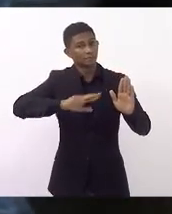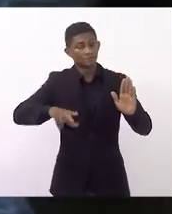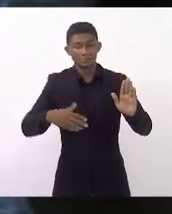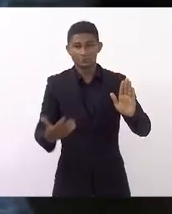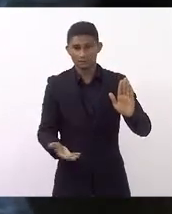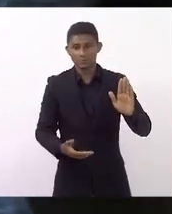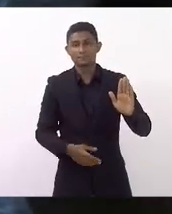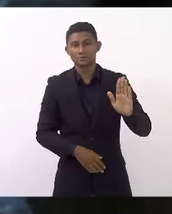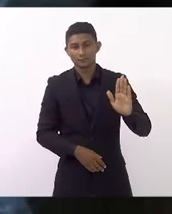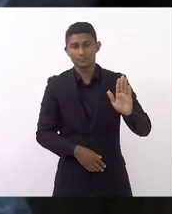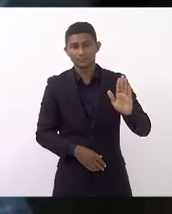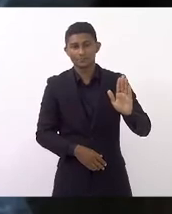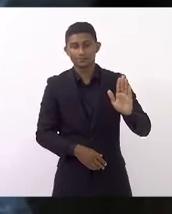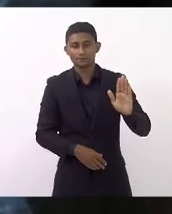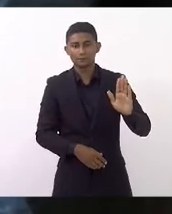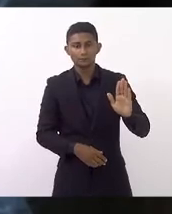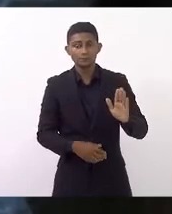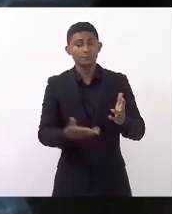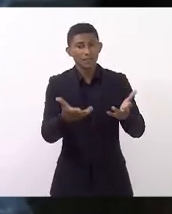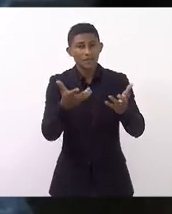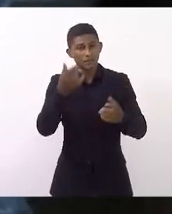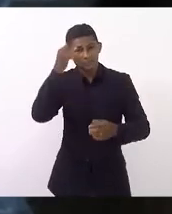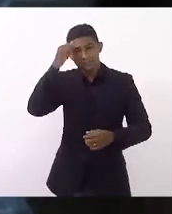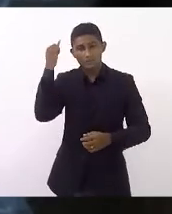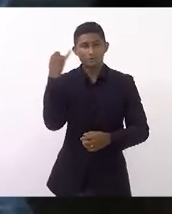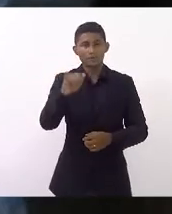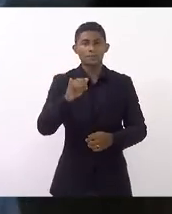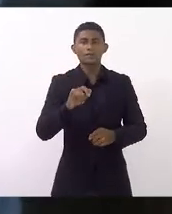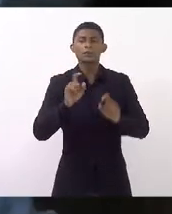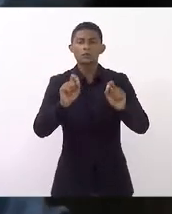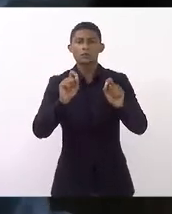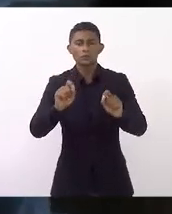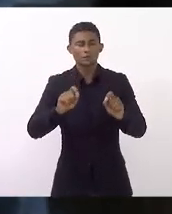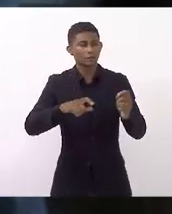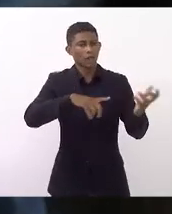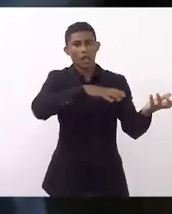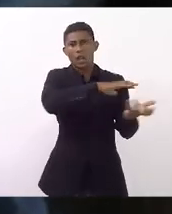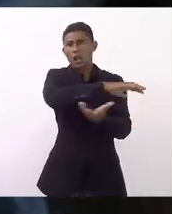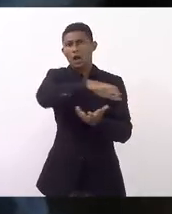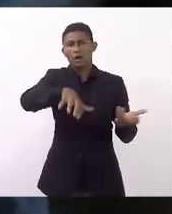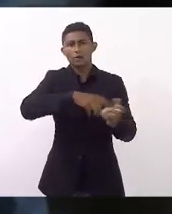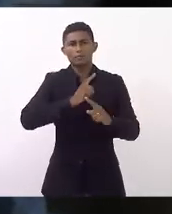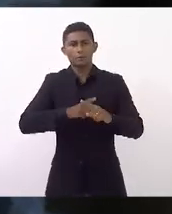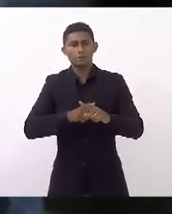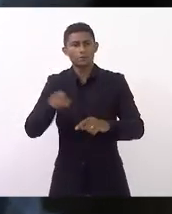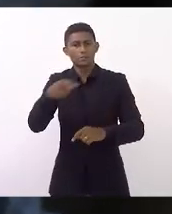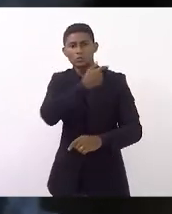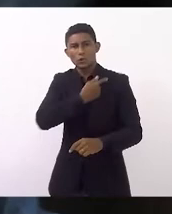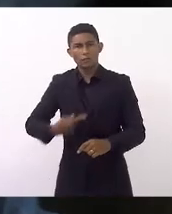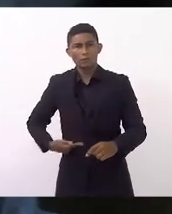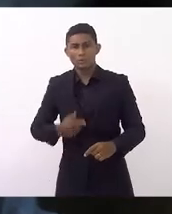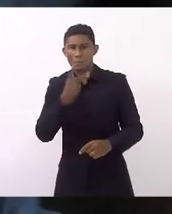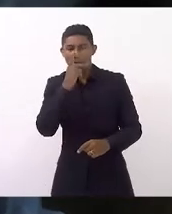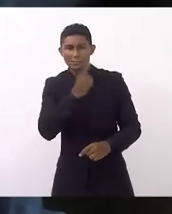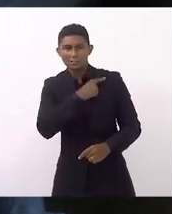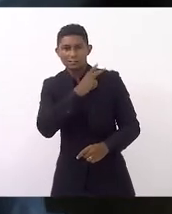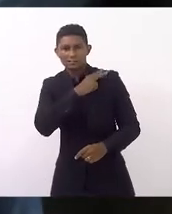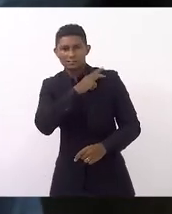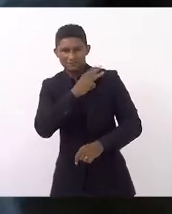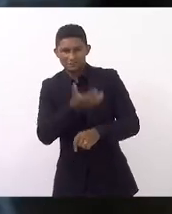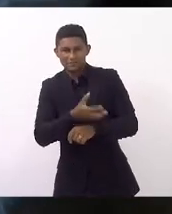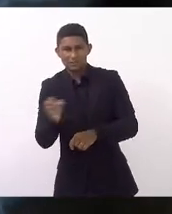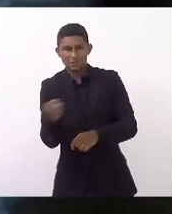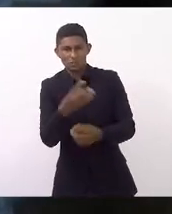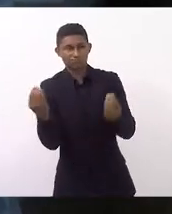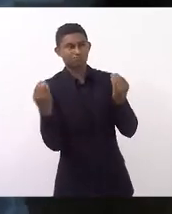um cronograma diferente que evite, deputado Márcio Pacheco, a confusão que o governo está produzindo nas escolas. Aliás, esse projeto, eu